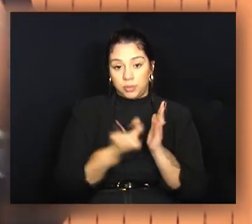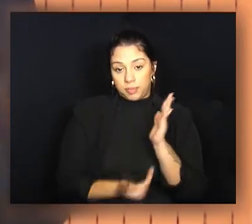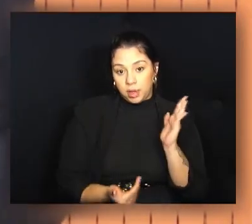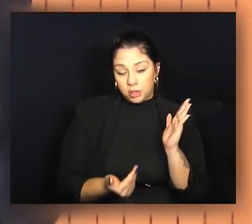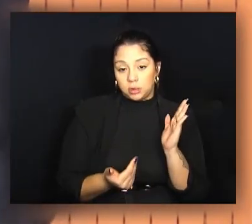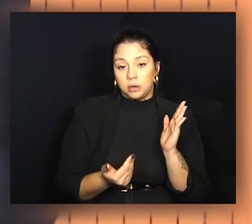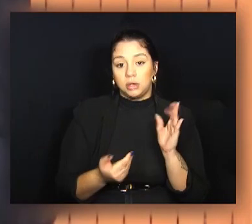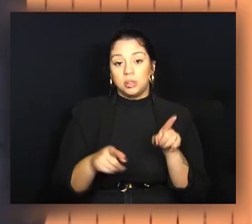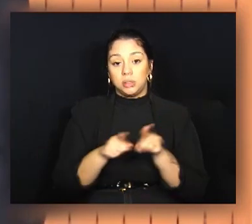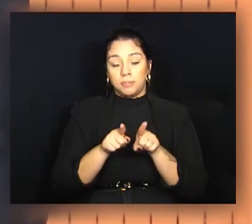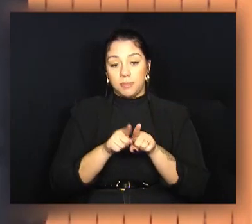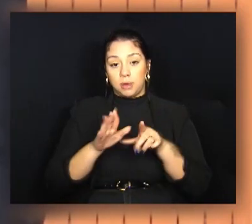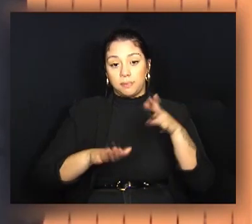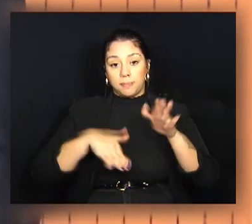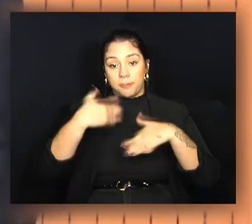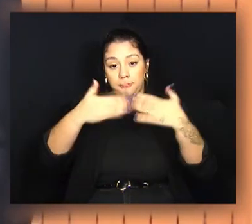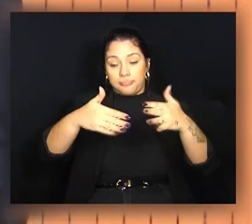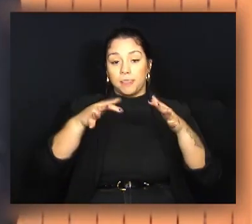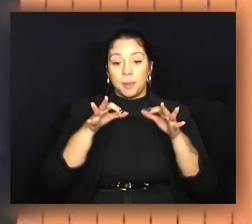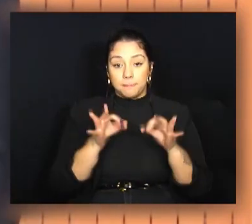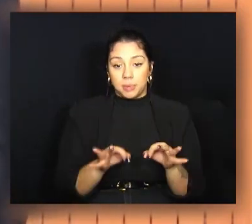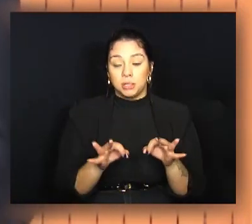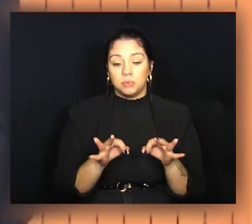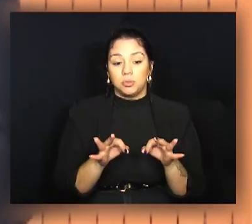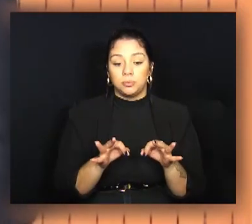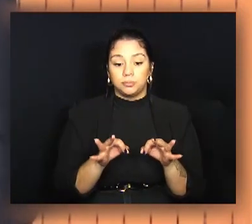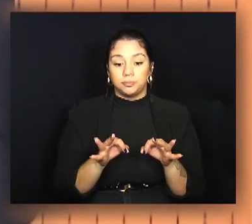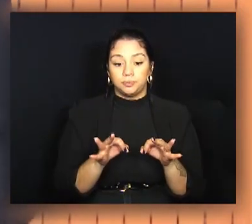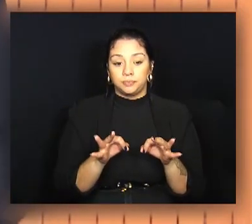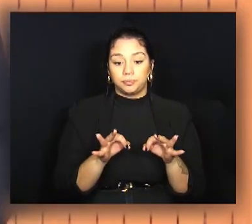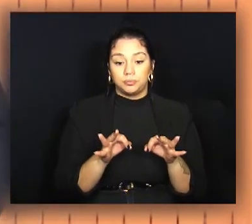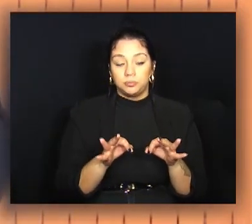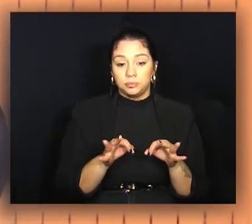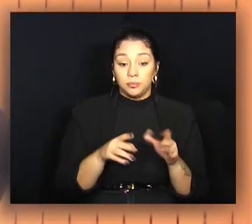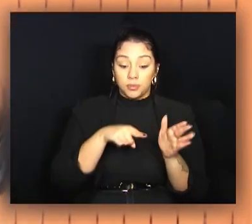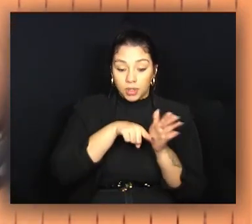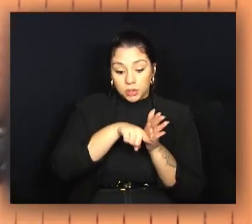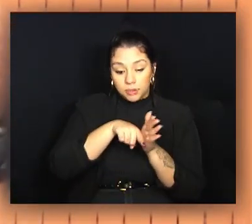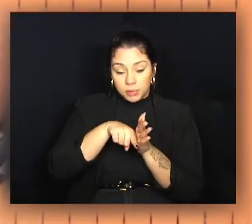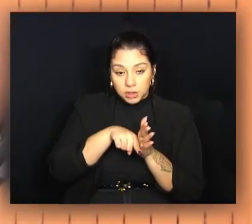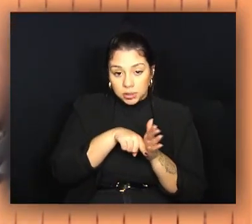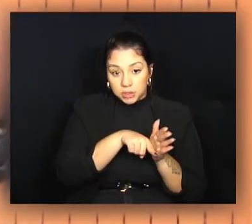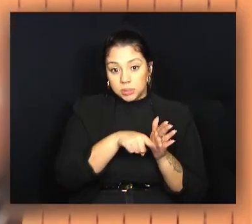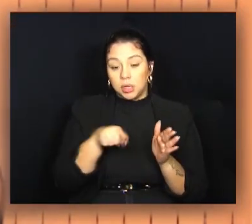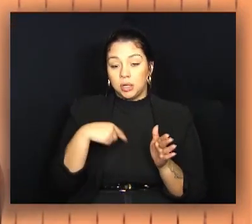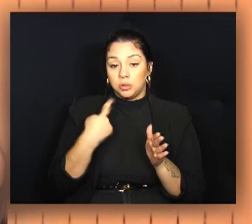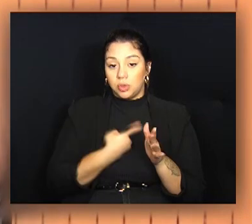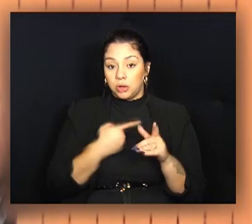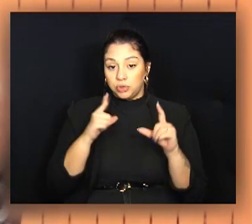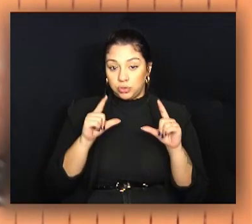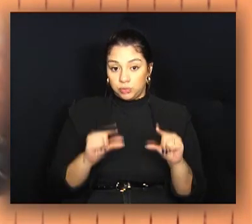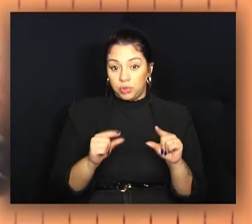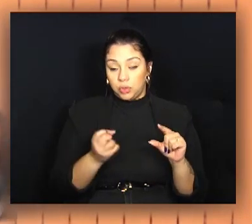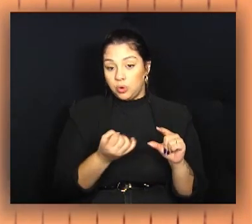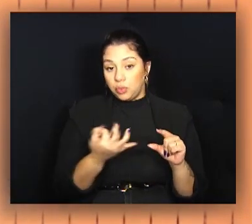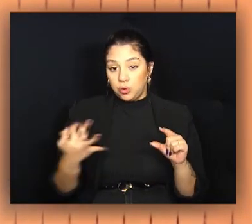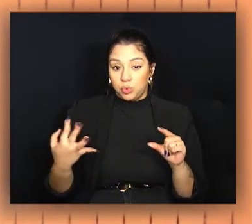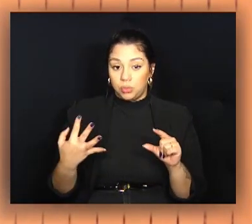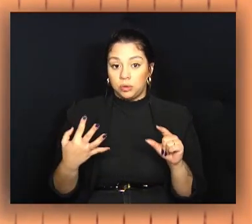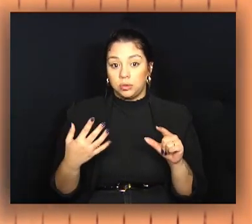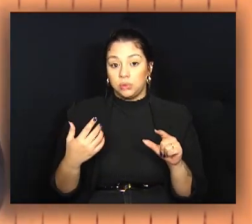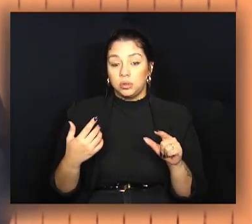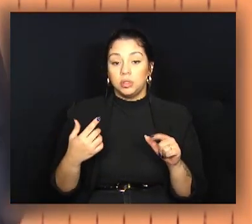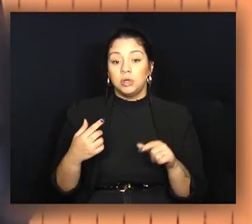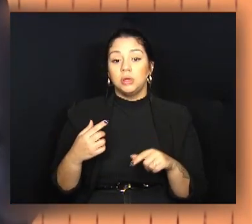você aumentar a precisão das pesquisas. Nós reduzimos o valor do insumo